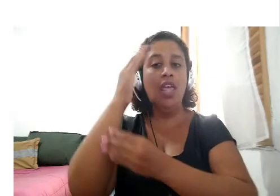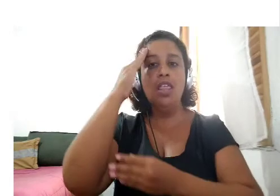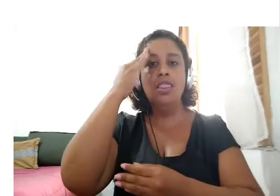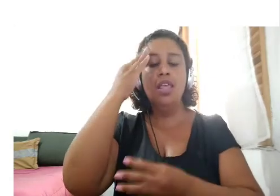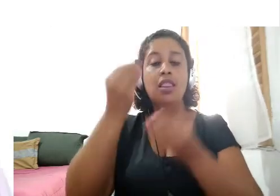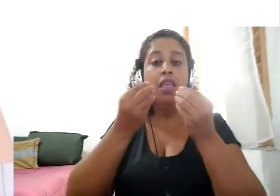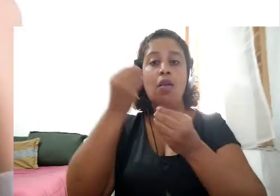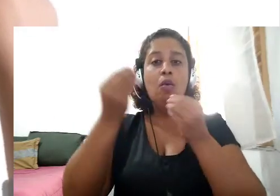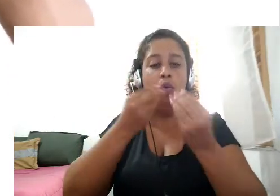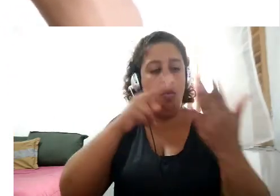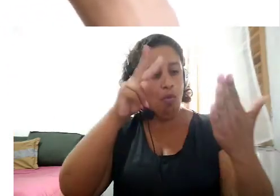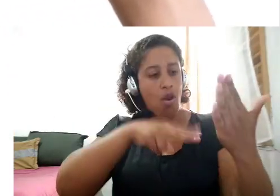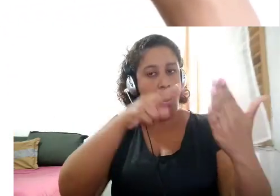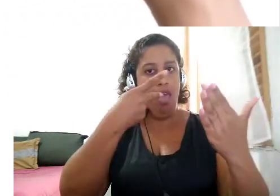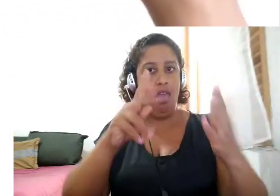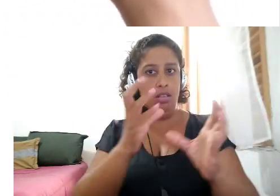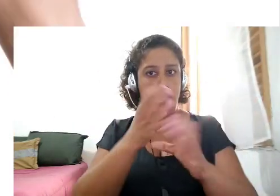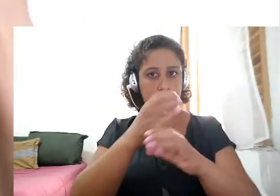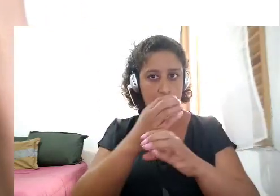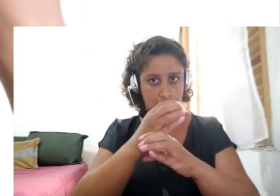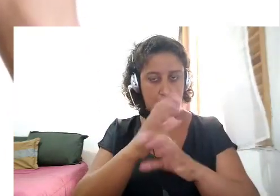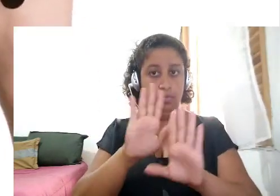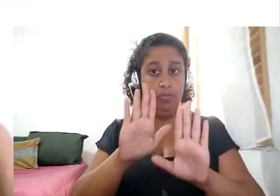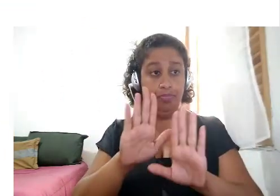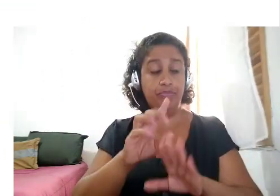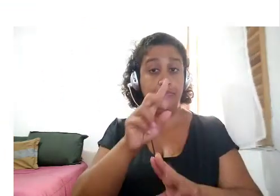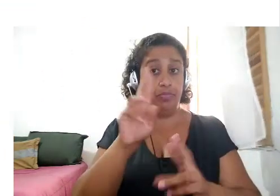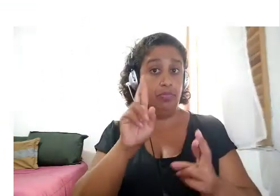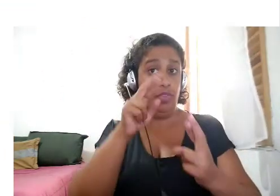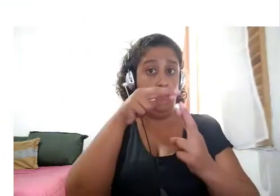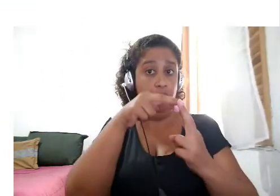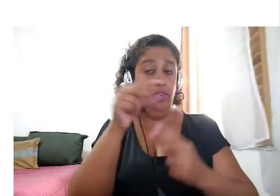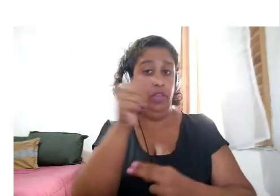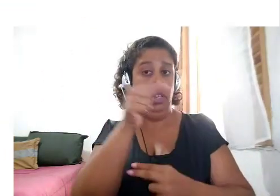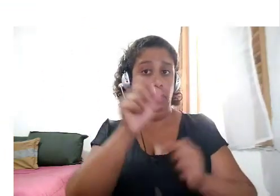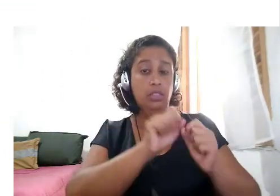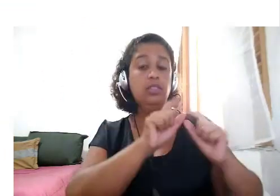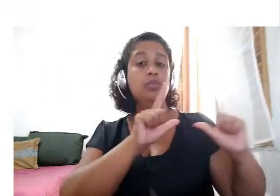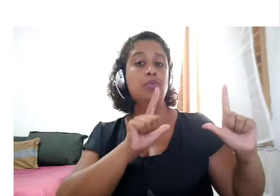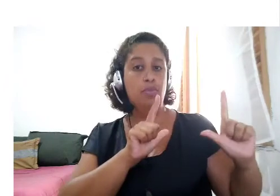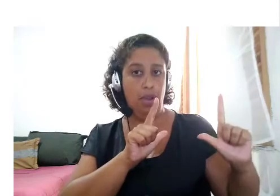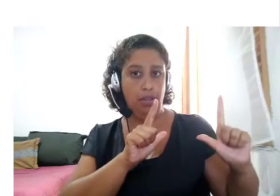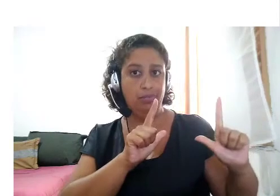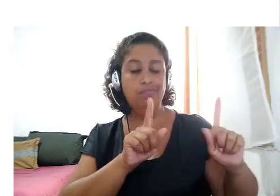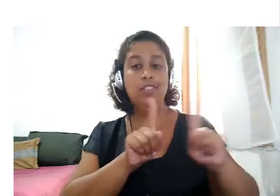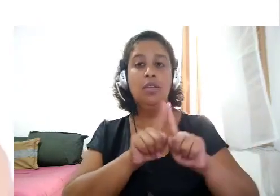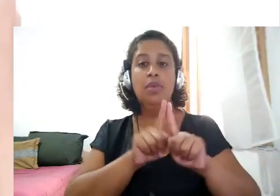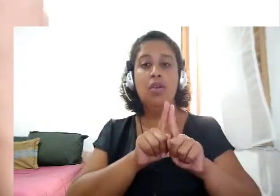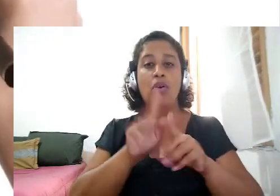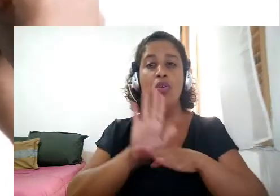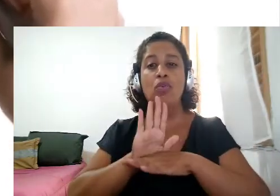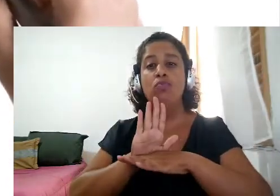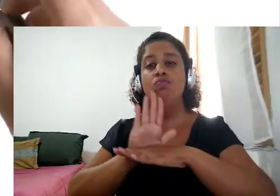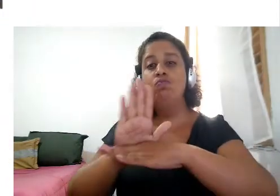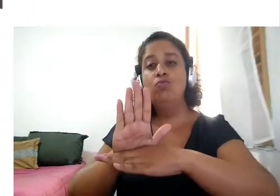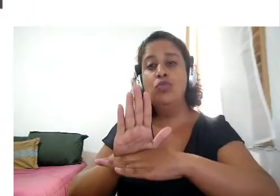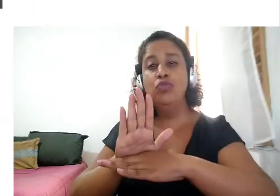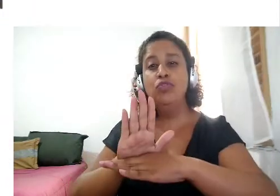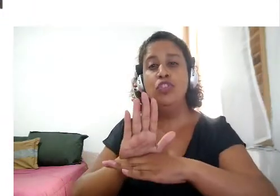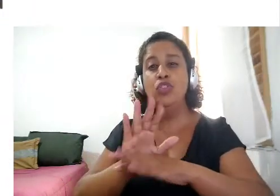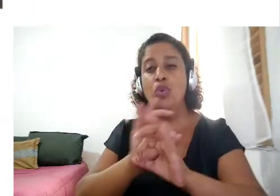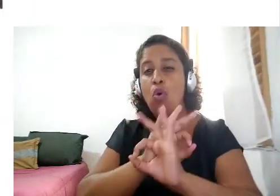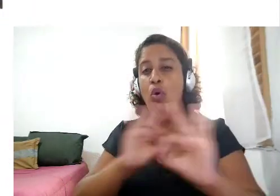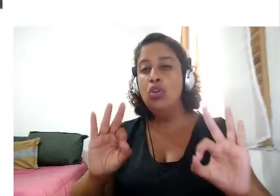Para ilustrar melhor o que acabou de ser dito e fazer uma conexão com a relação biofísica do eletroencefalograma, o